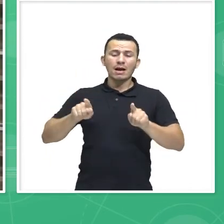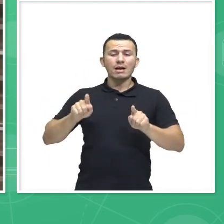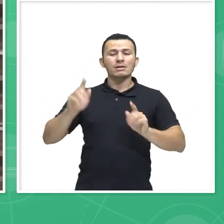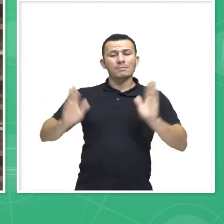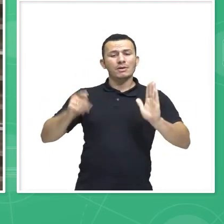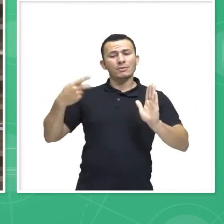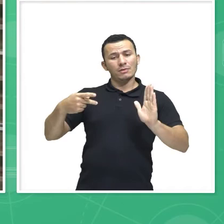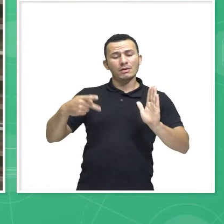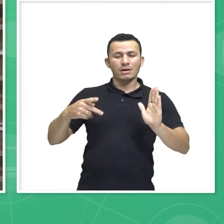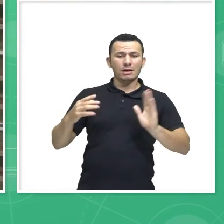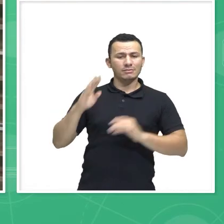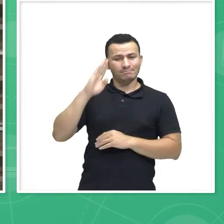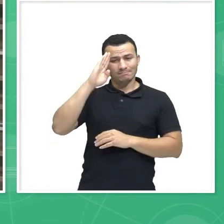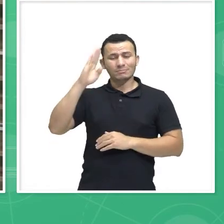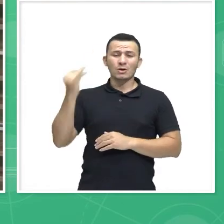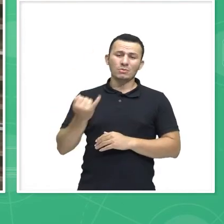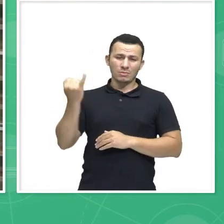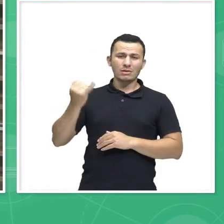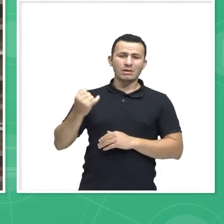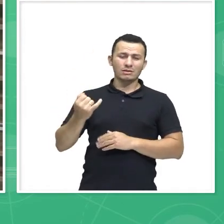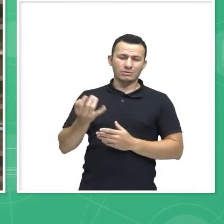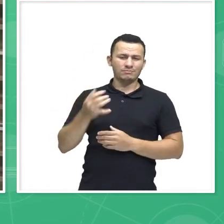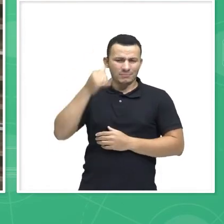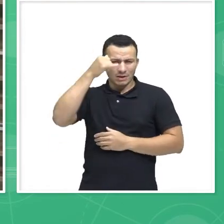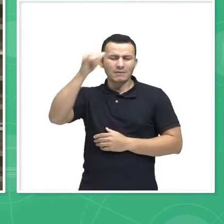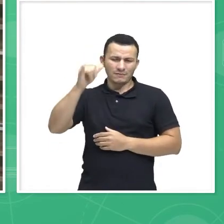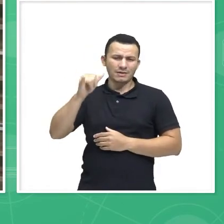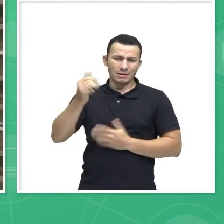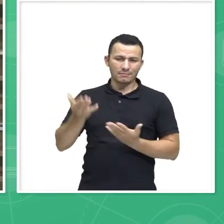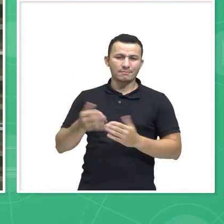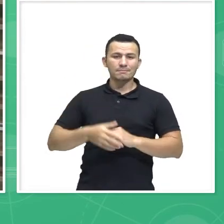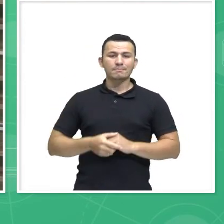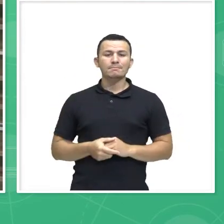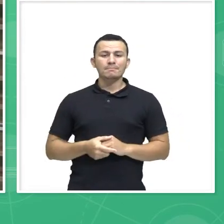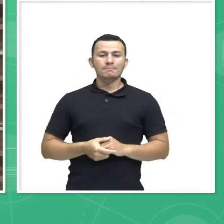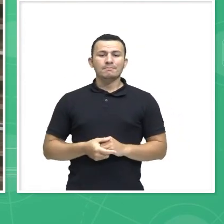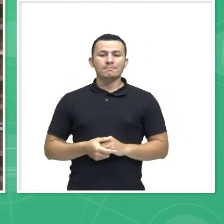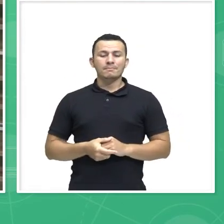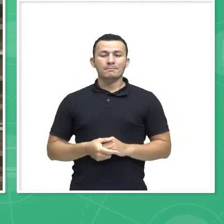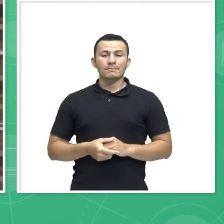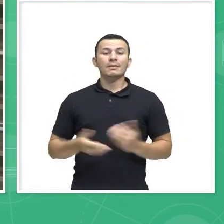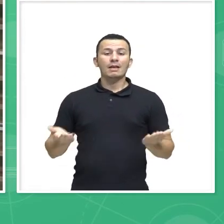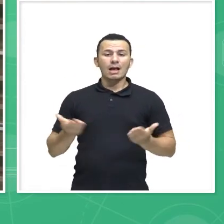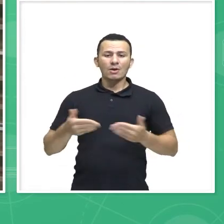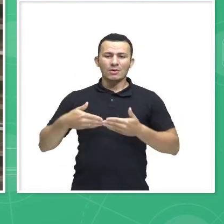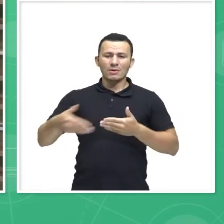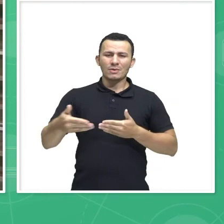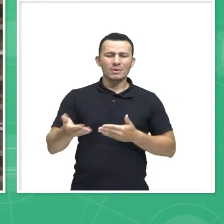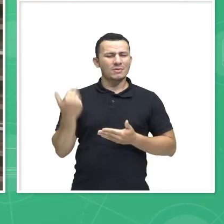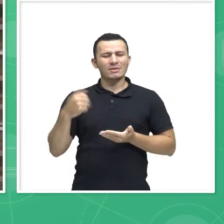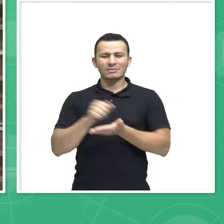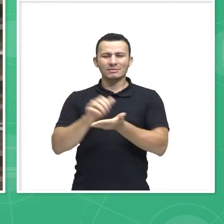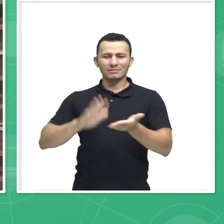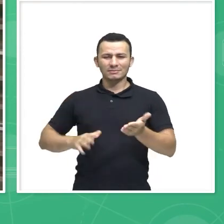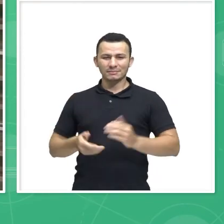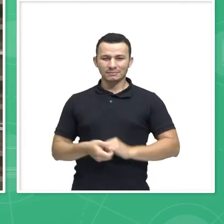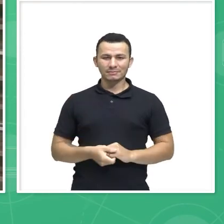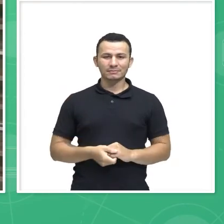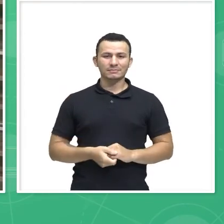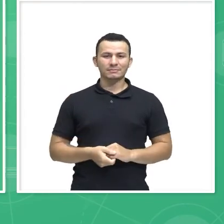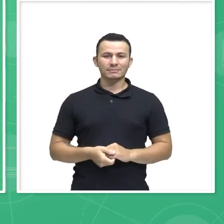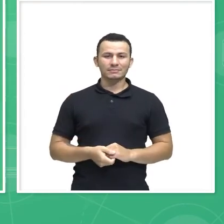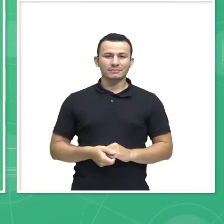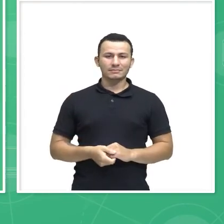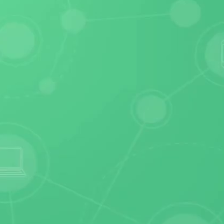muito importante para eles se reproduzir tem evitar essa prática na vida assim OK agora nós vamos pra ficar um pouquinho aí na nossa ideia